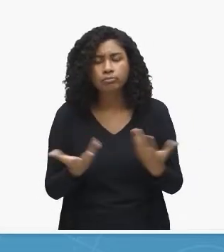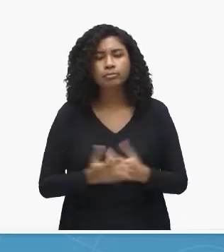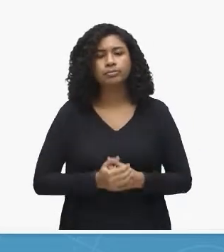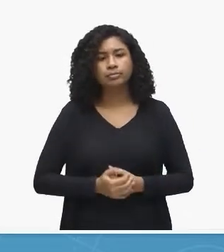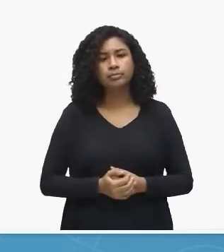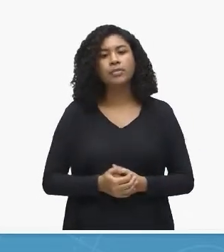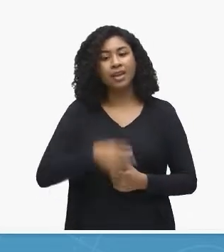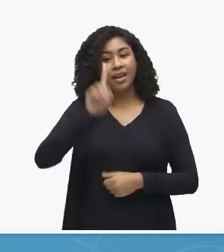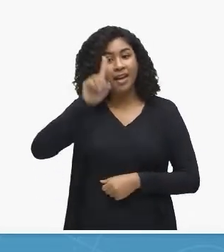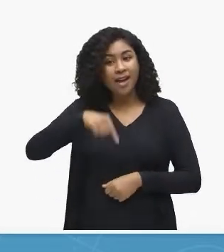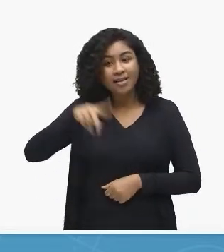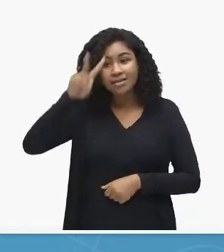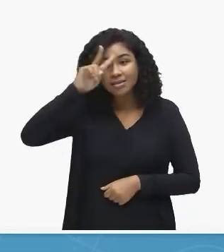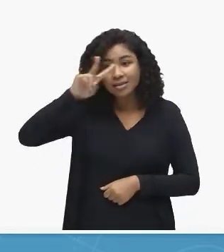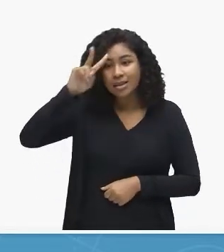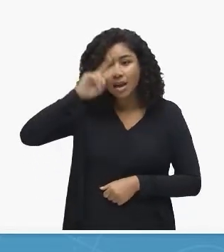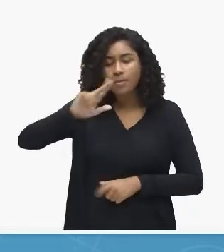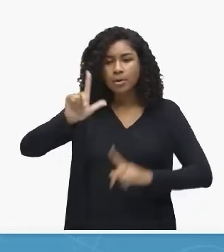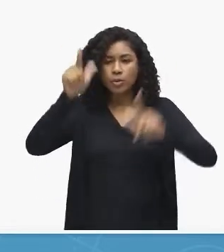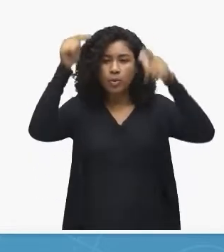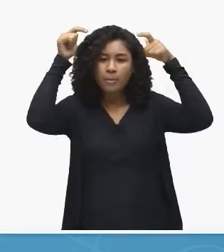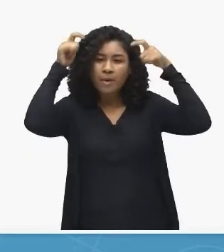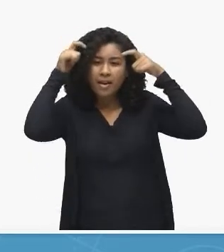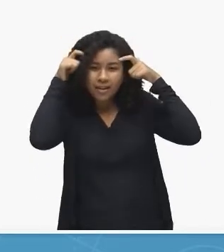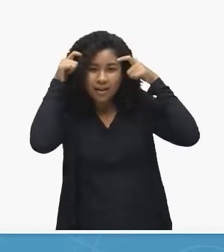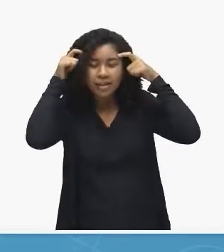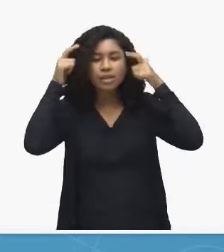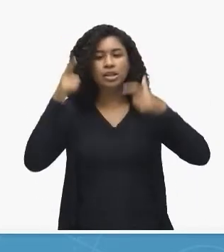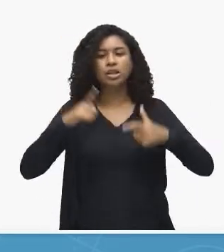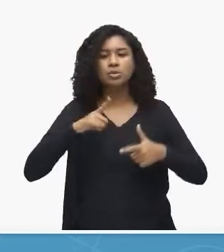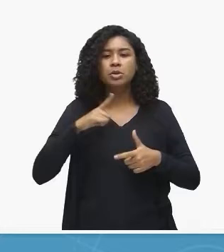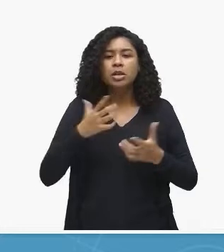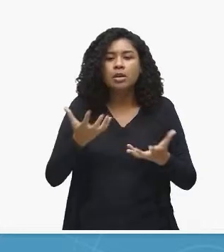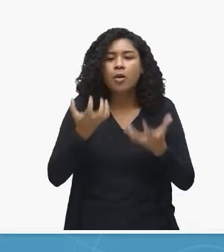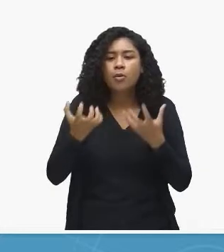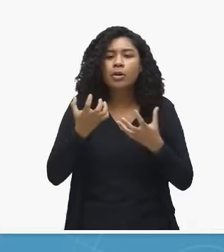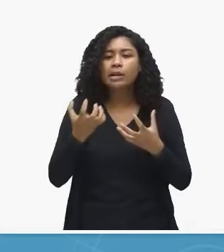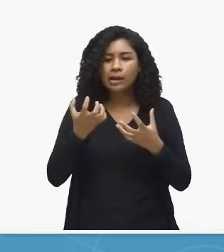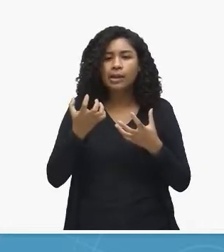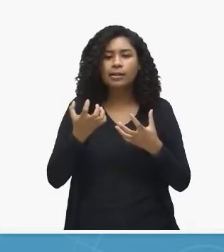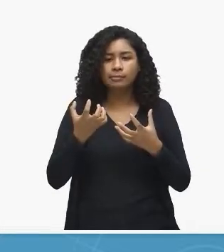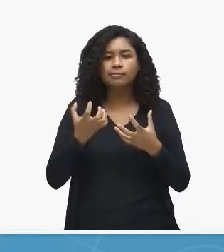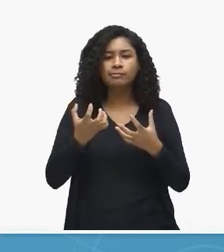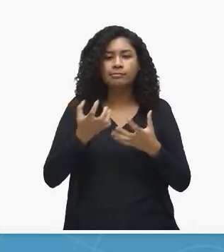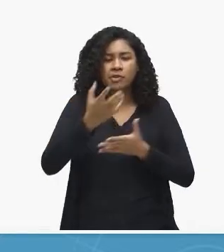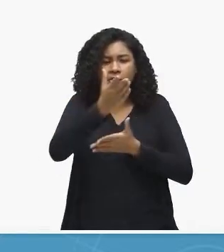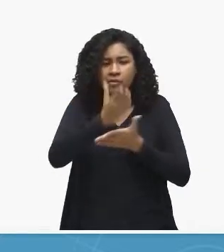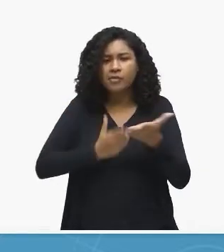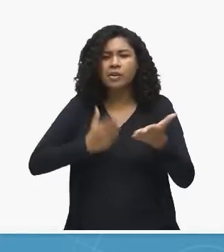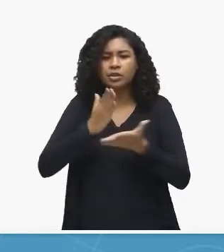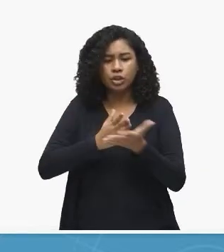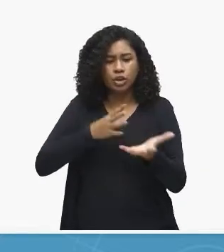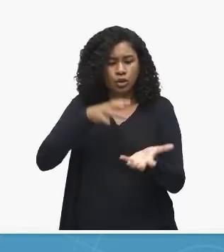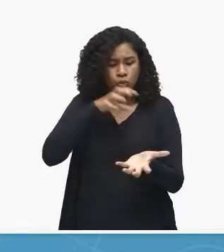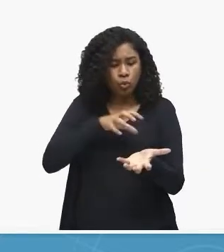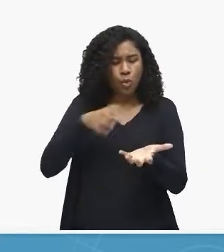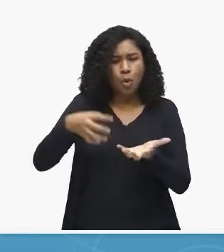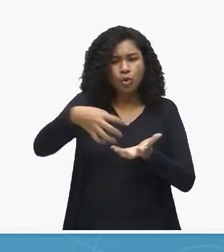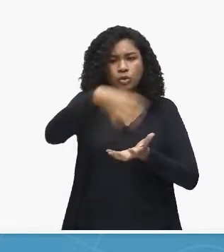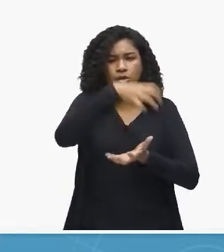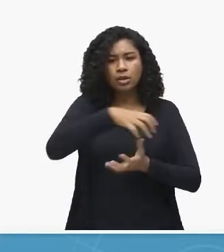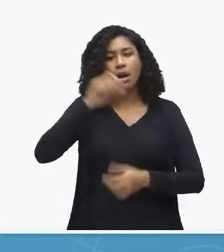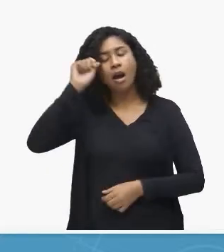que o imperialismo, nessa disputa aí por uma fatia ali do continente africano e asiático, é que